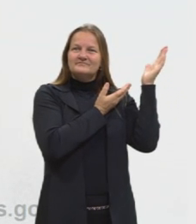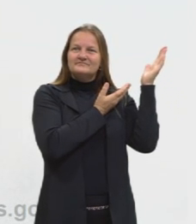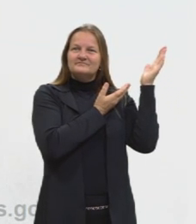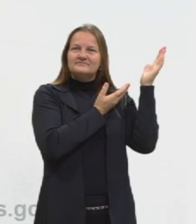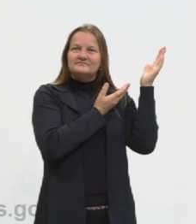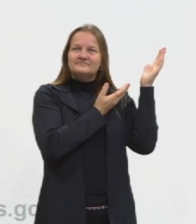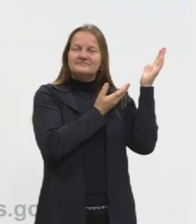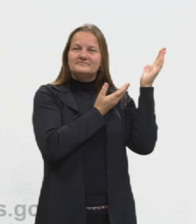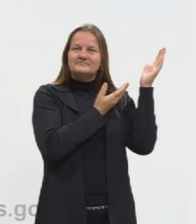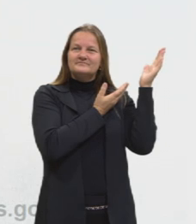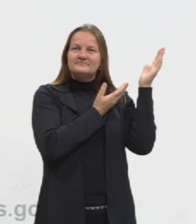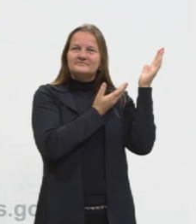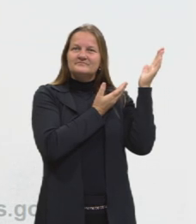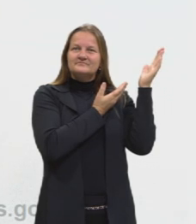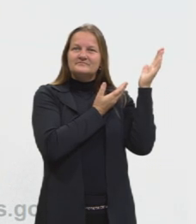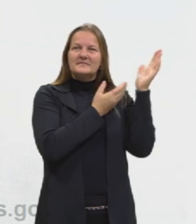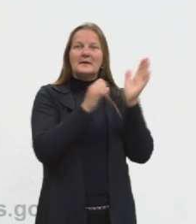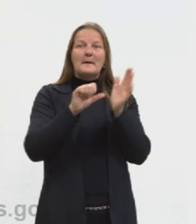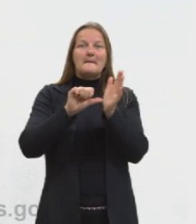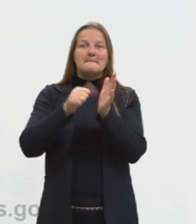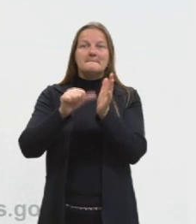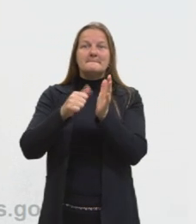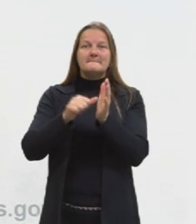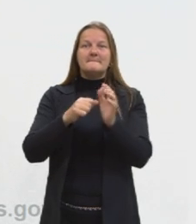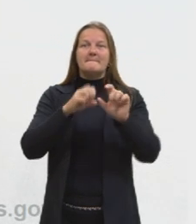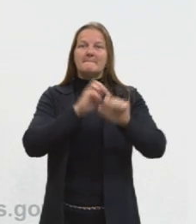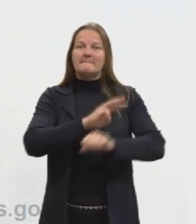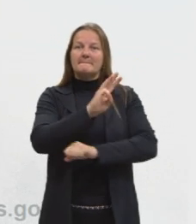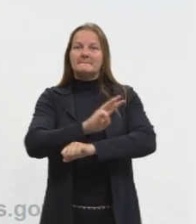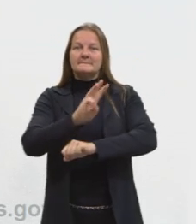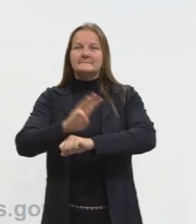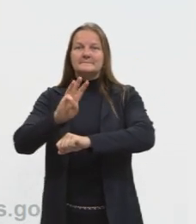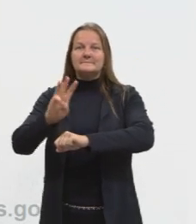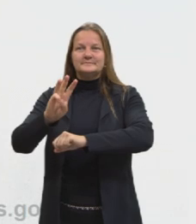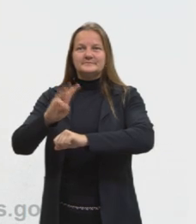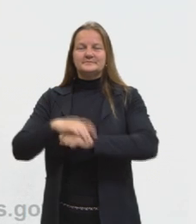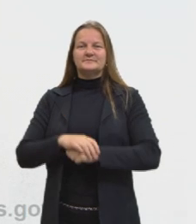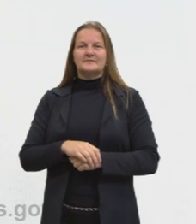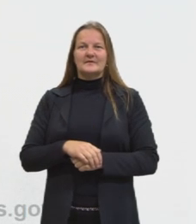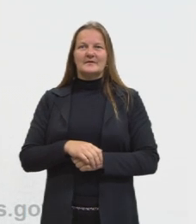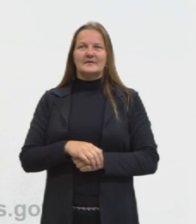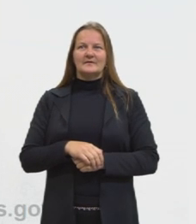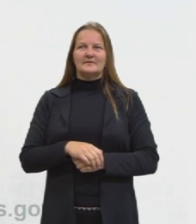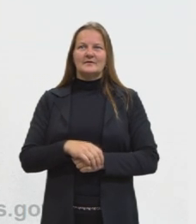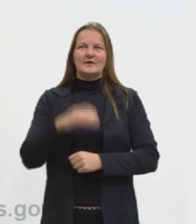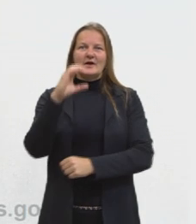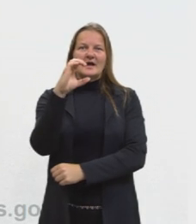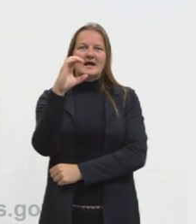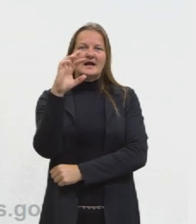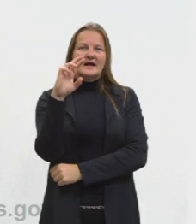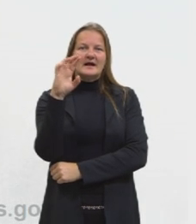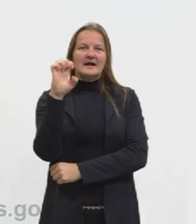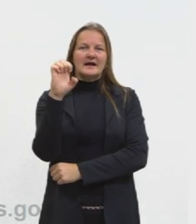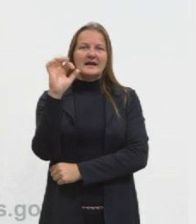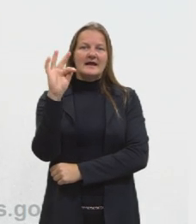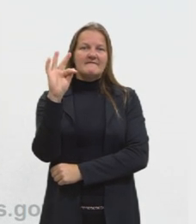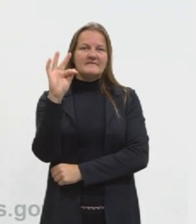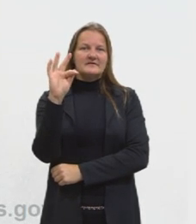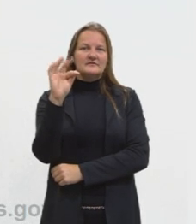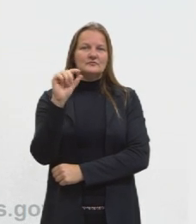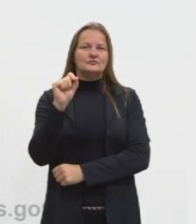eu quero recomendar para vocês esse site que resumidamente ele se chama cref é o centro de referência